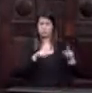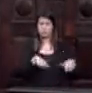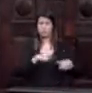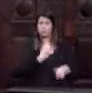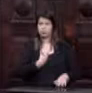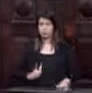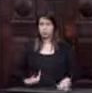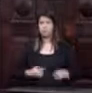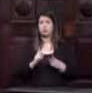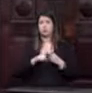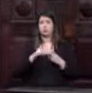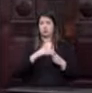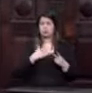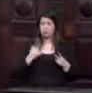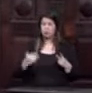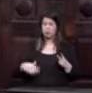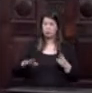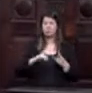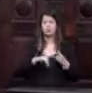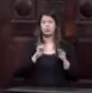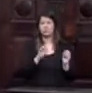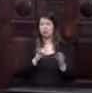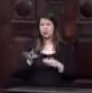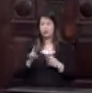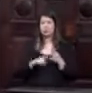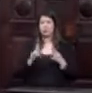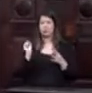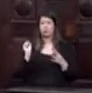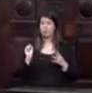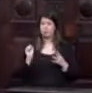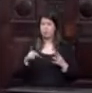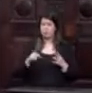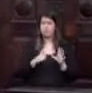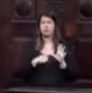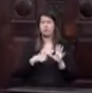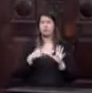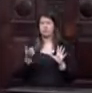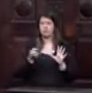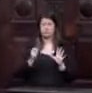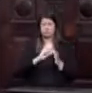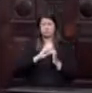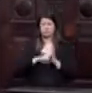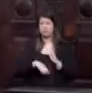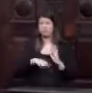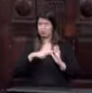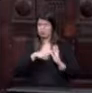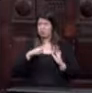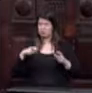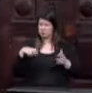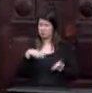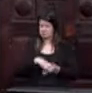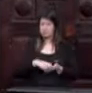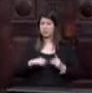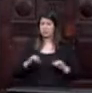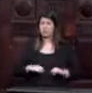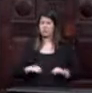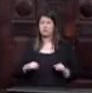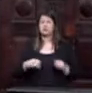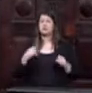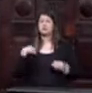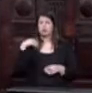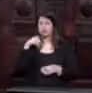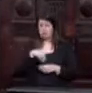na saúde, na educação e na segurança. Então eu estou, para não votar contra teto, eu estou